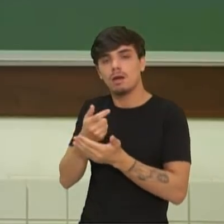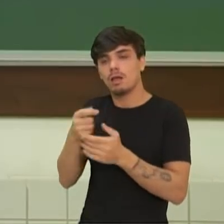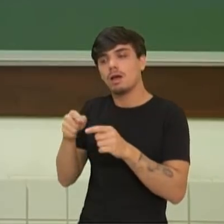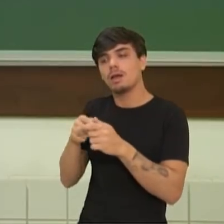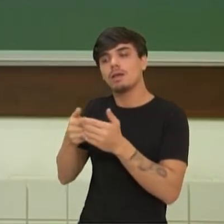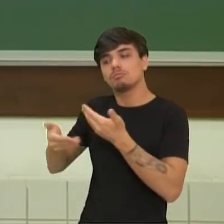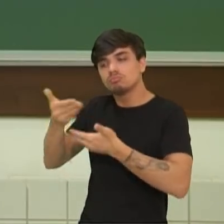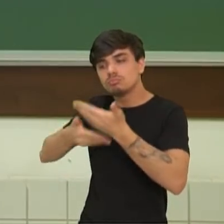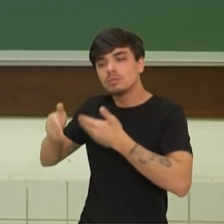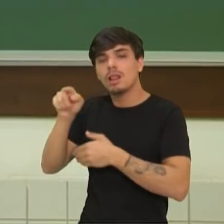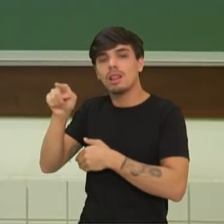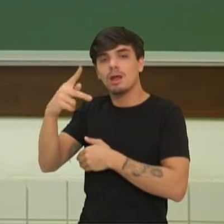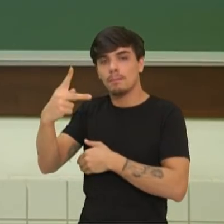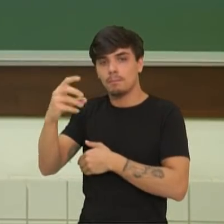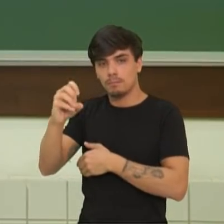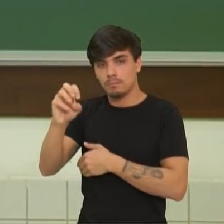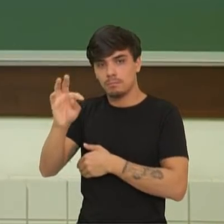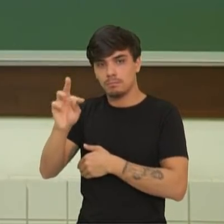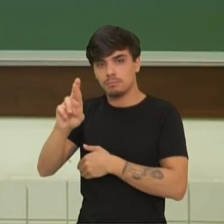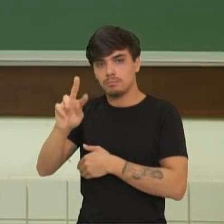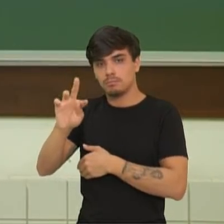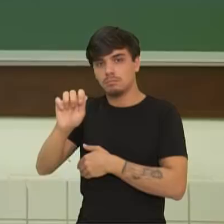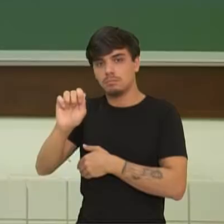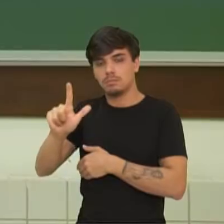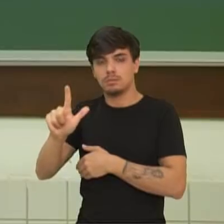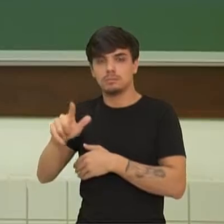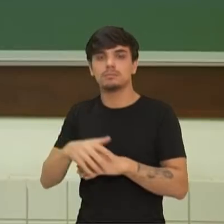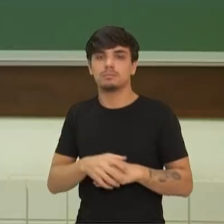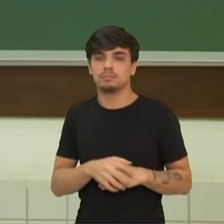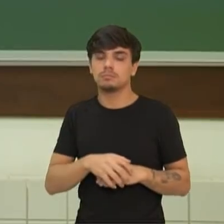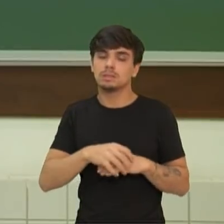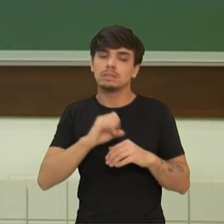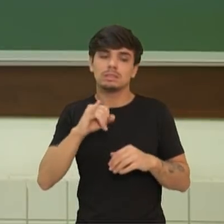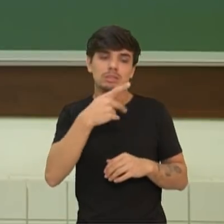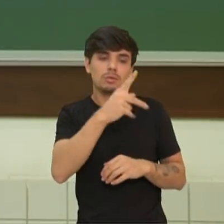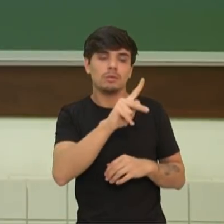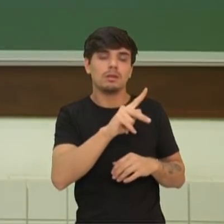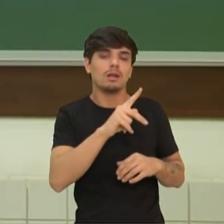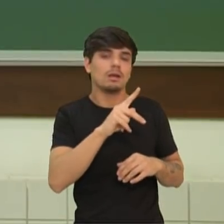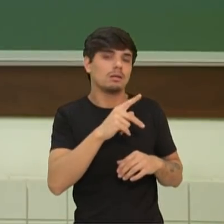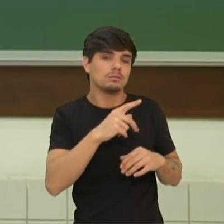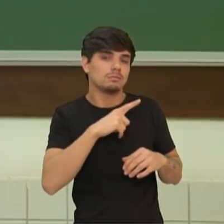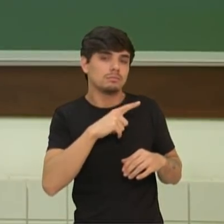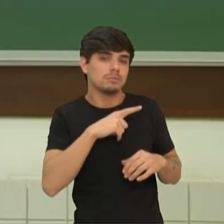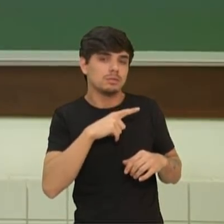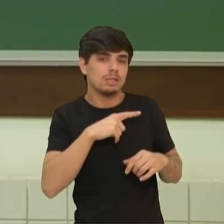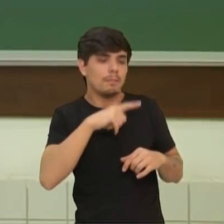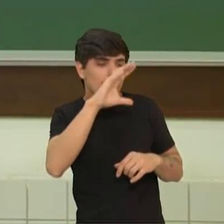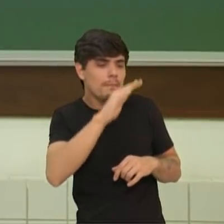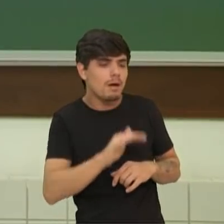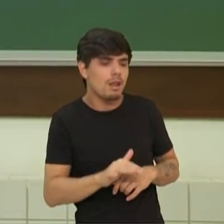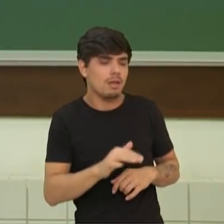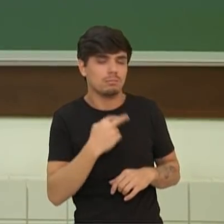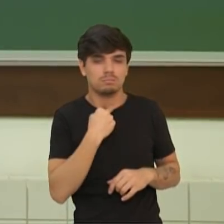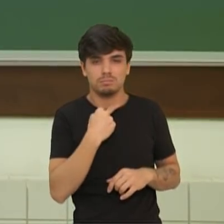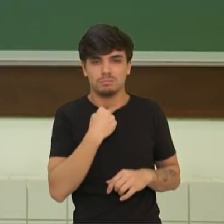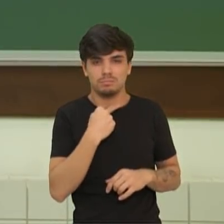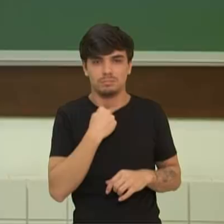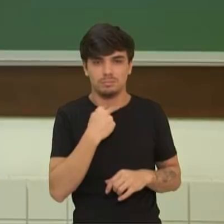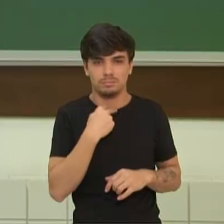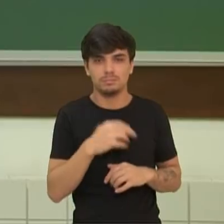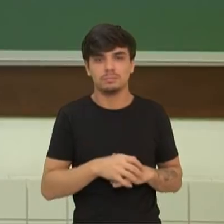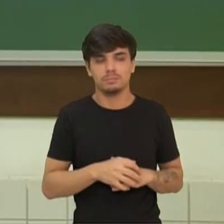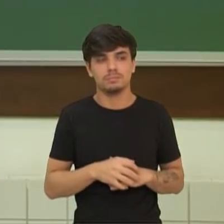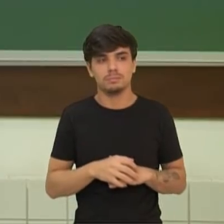produto melhor ou mais barato, não podia comprar e negociar. Era só com a metrópole. Por quê? Porque daí Portugal faria o seu